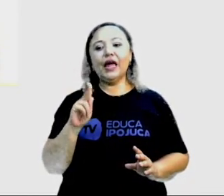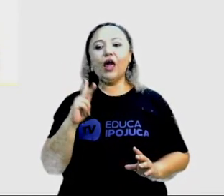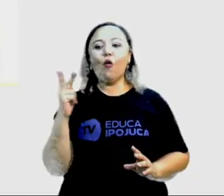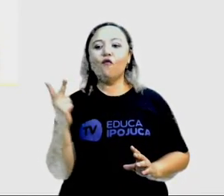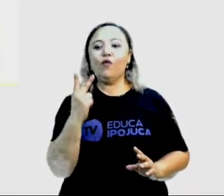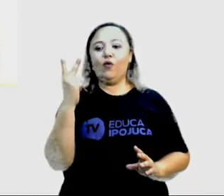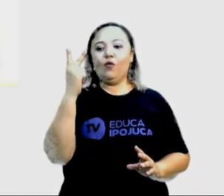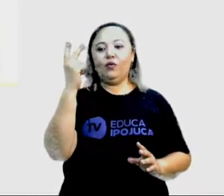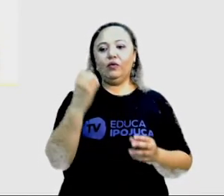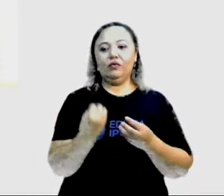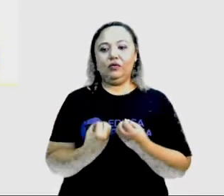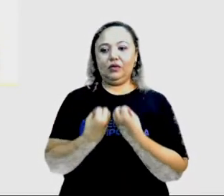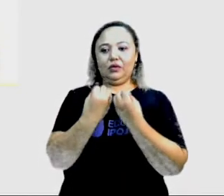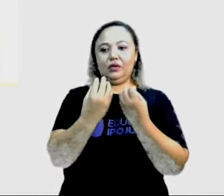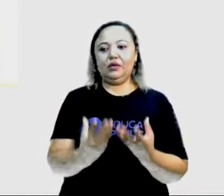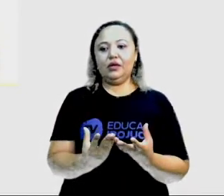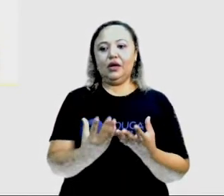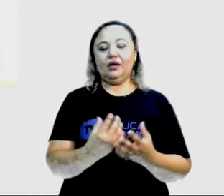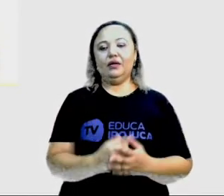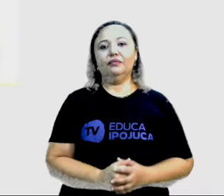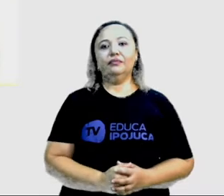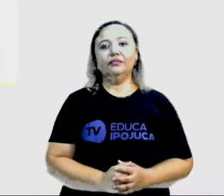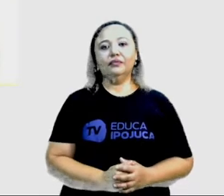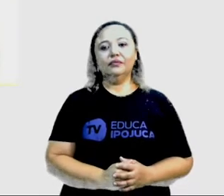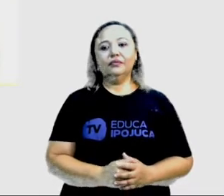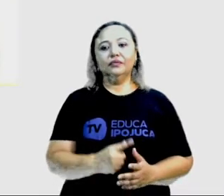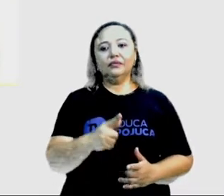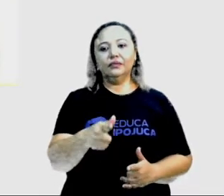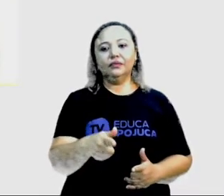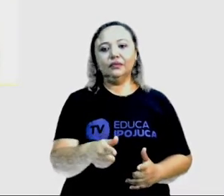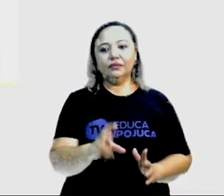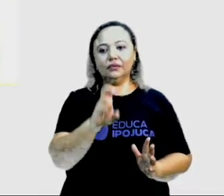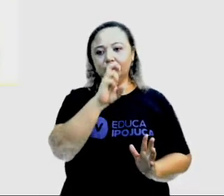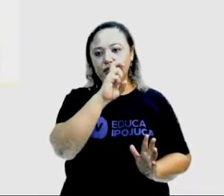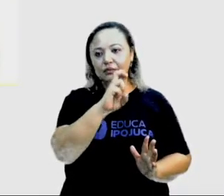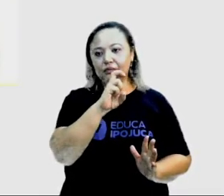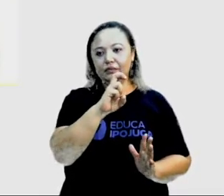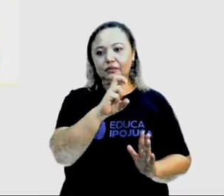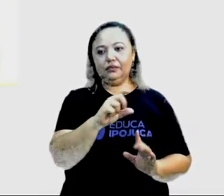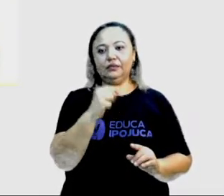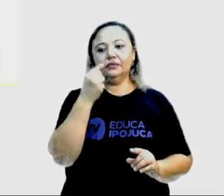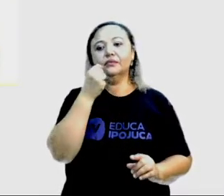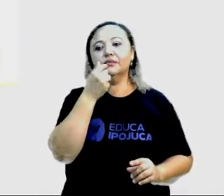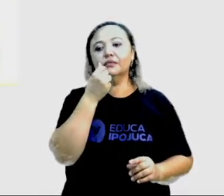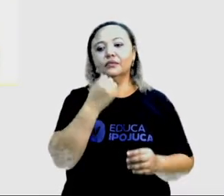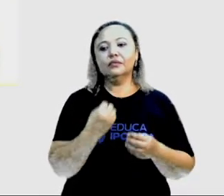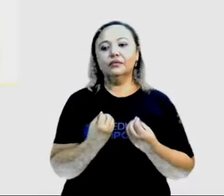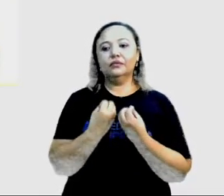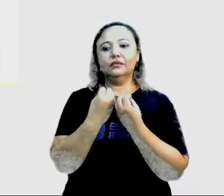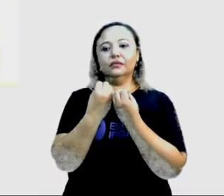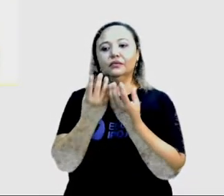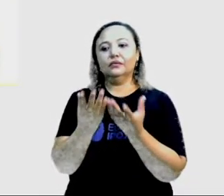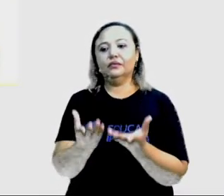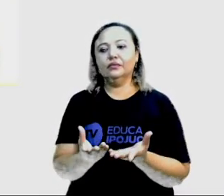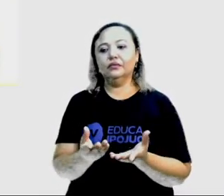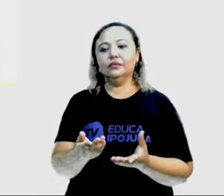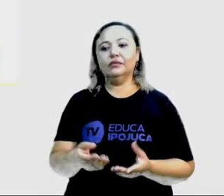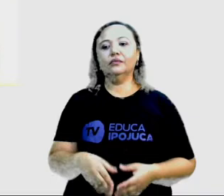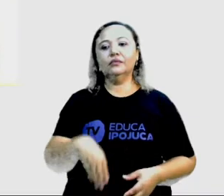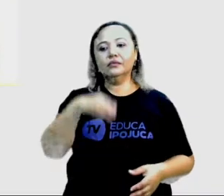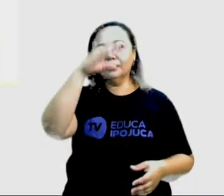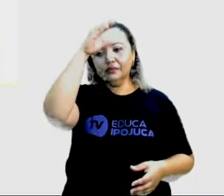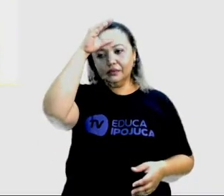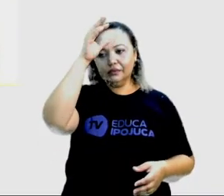vou dar para alguém. Tá? No caso aí, eu tirei 5 lápis e dei para a tia Raquel.